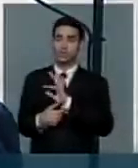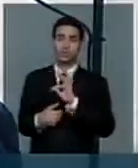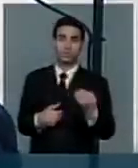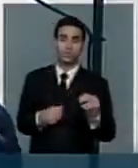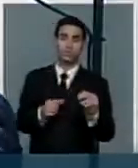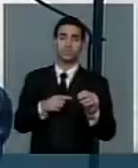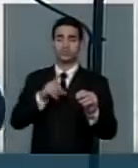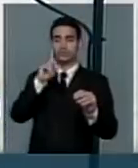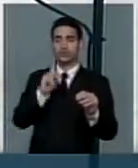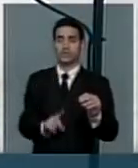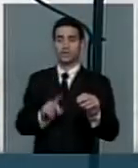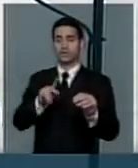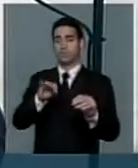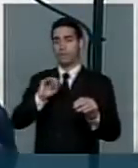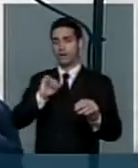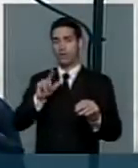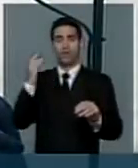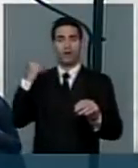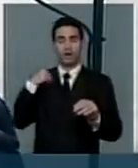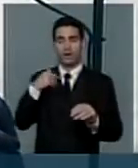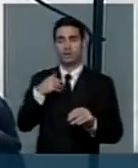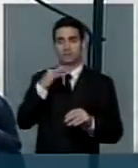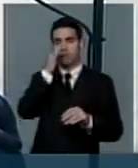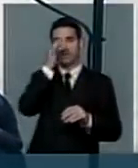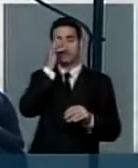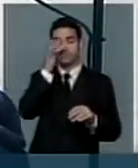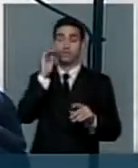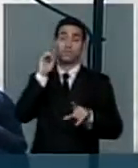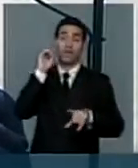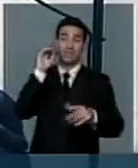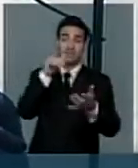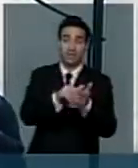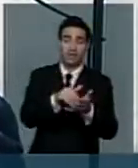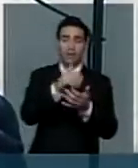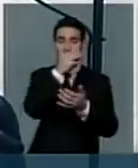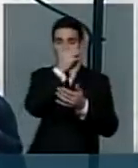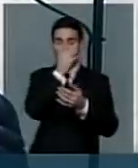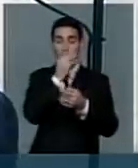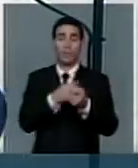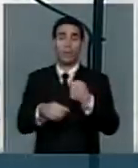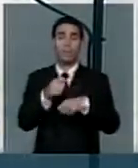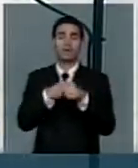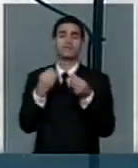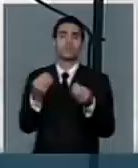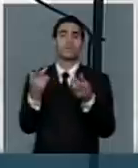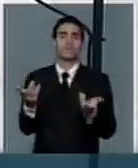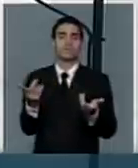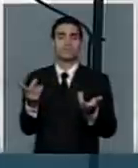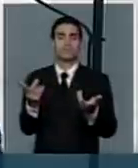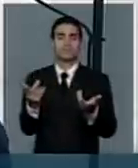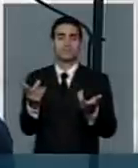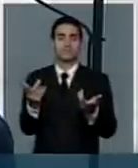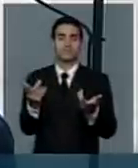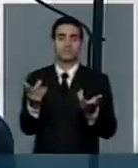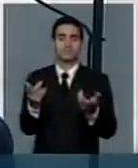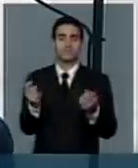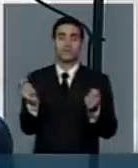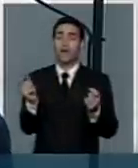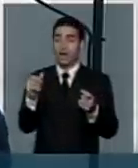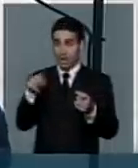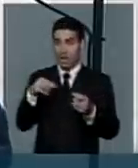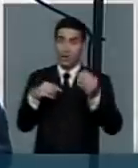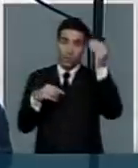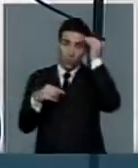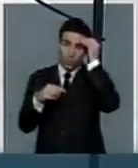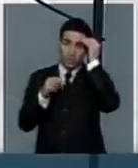direito penal, desde a plantação até o comércio. Porque não tem sentido manter a criminalização